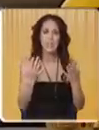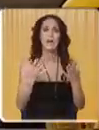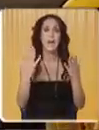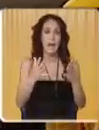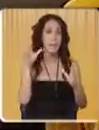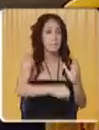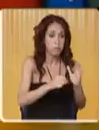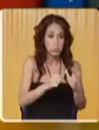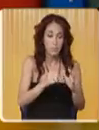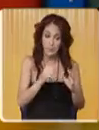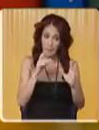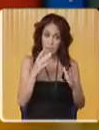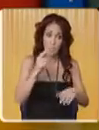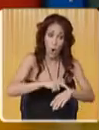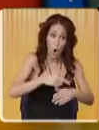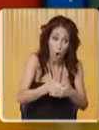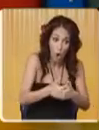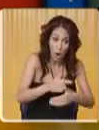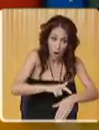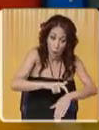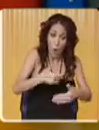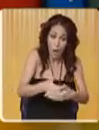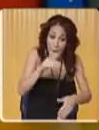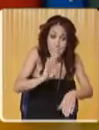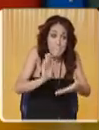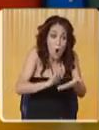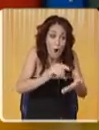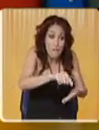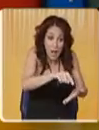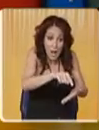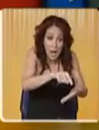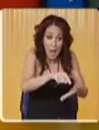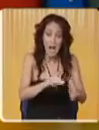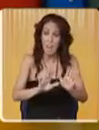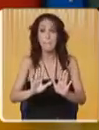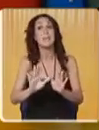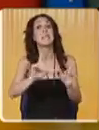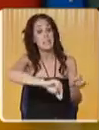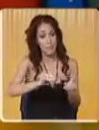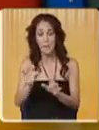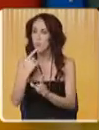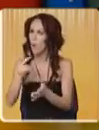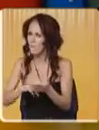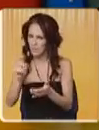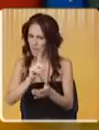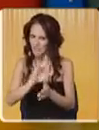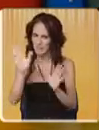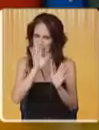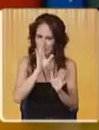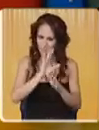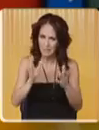em flagrante delito. A prova está ali, em primeiro lugar. Por outro lado, não é verdade que